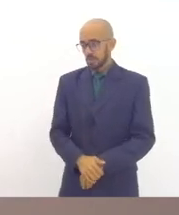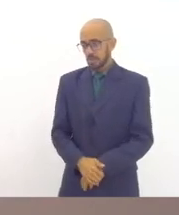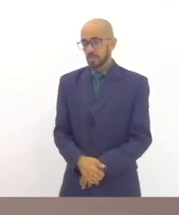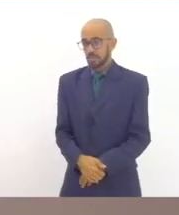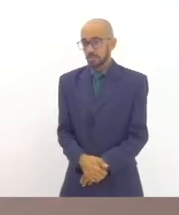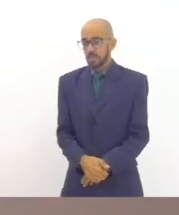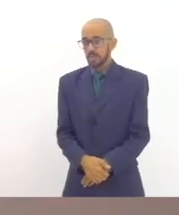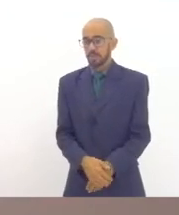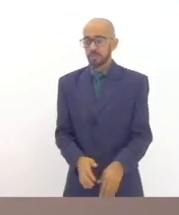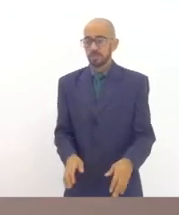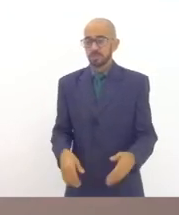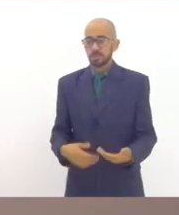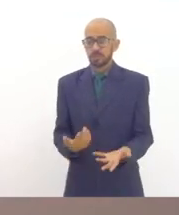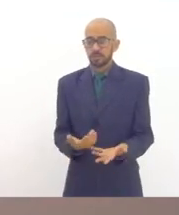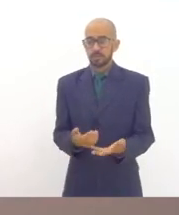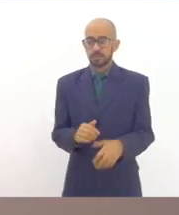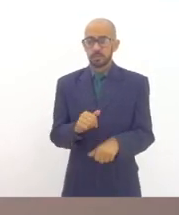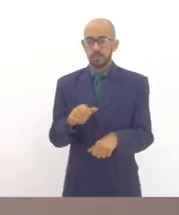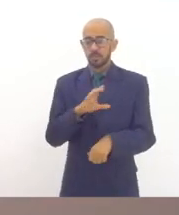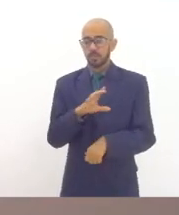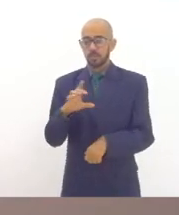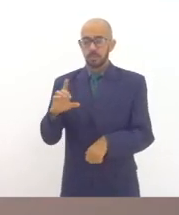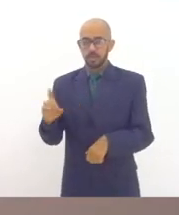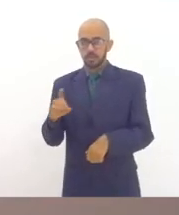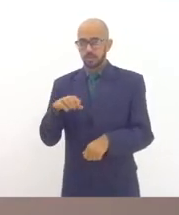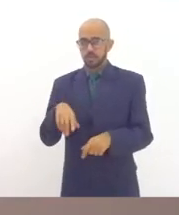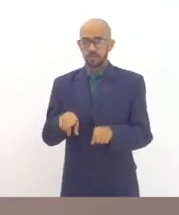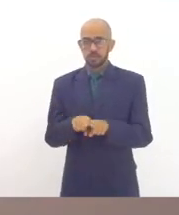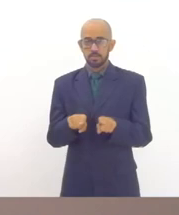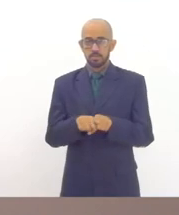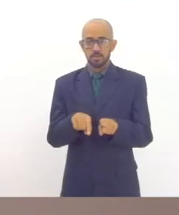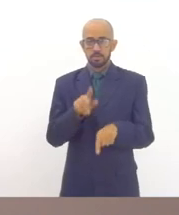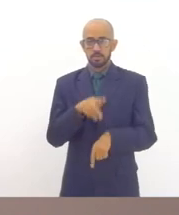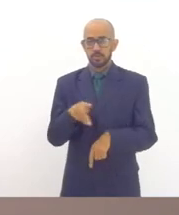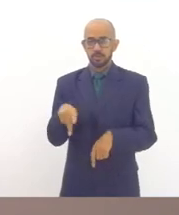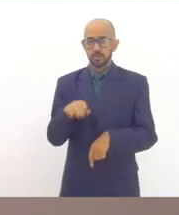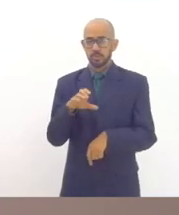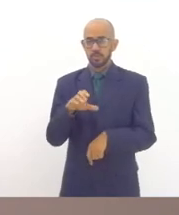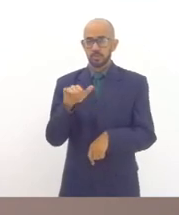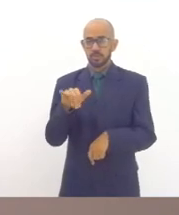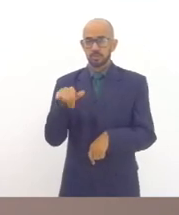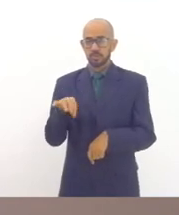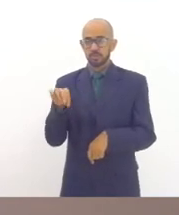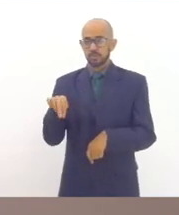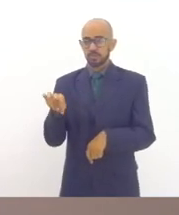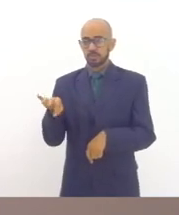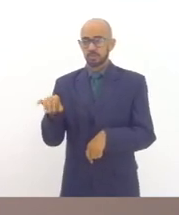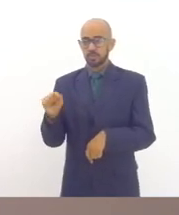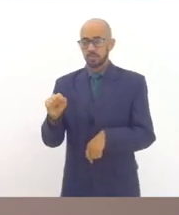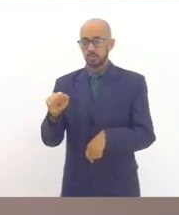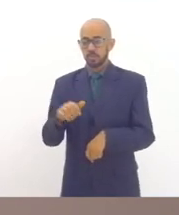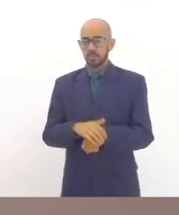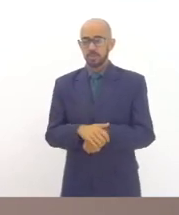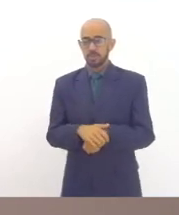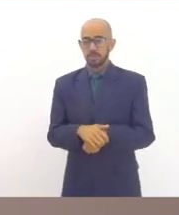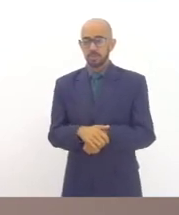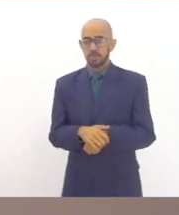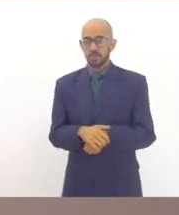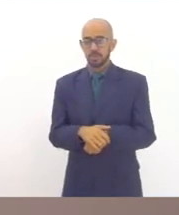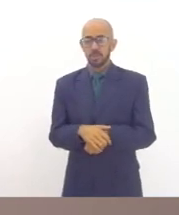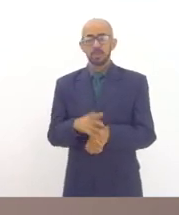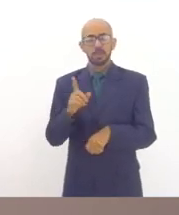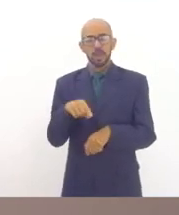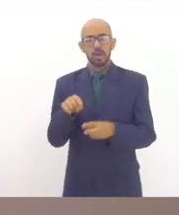Armani Galli, que é a coordenadora, e a professora Cíntia Rabelo, também, né, na verdade, é uma tríplice